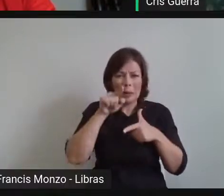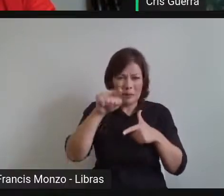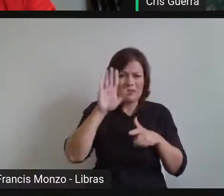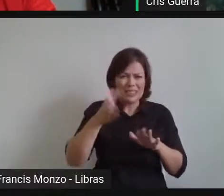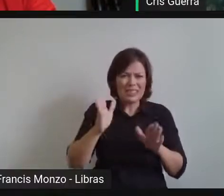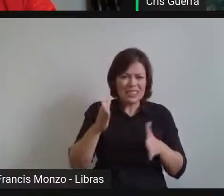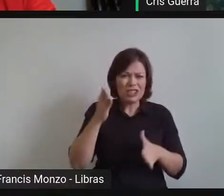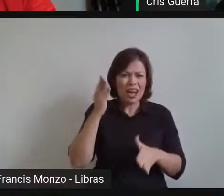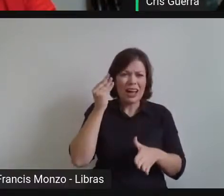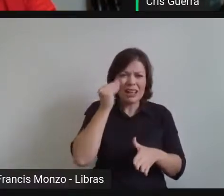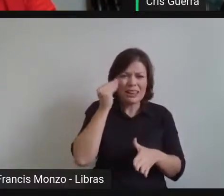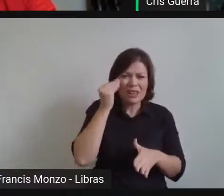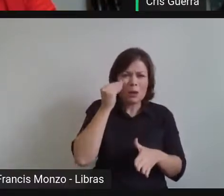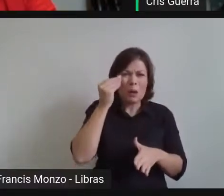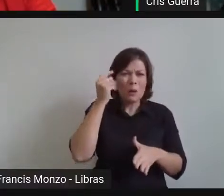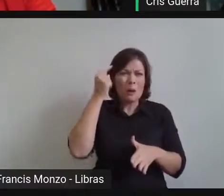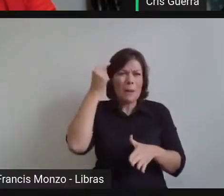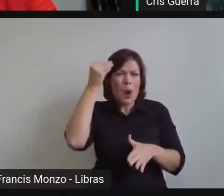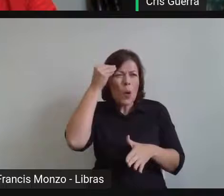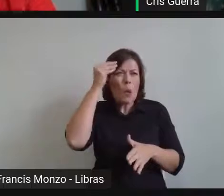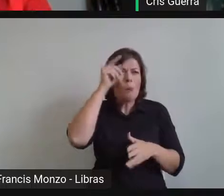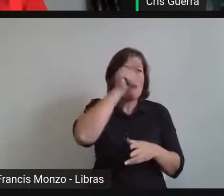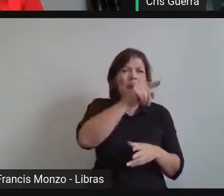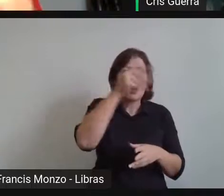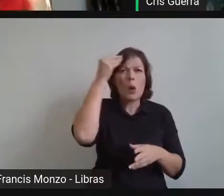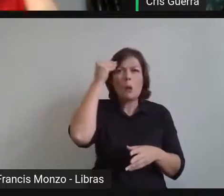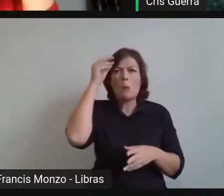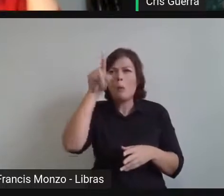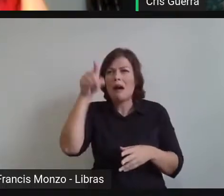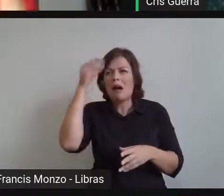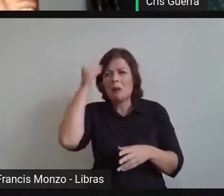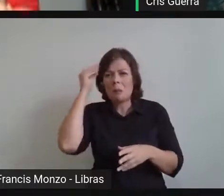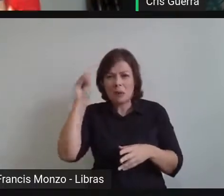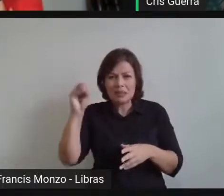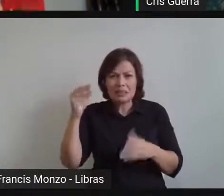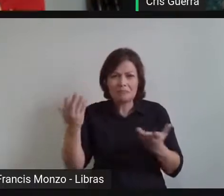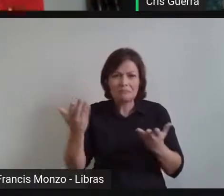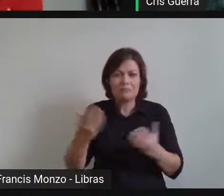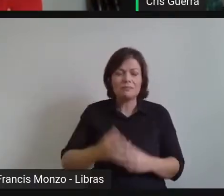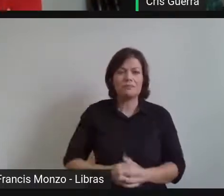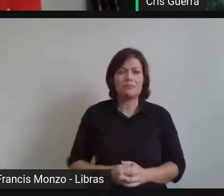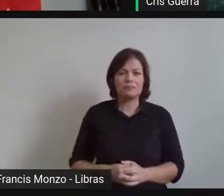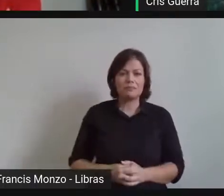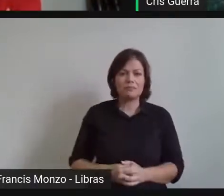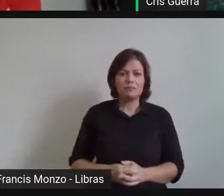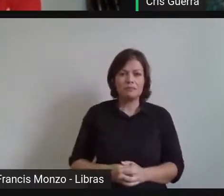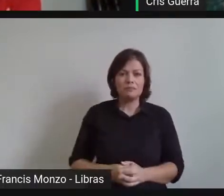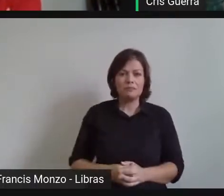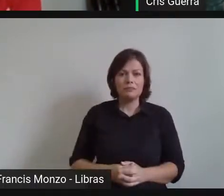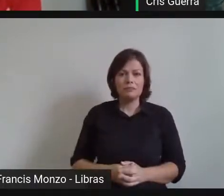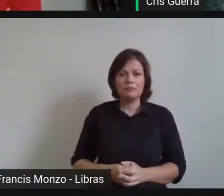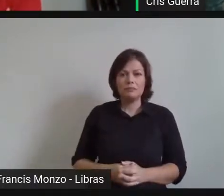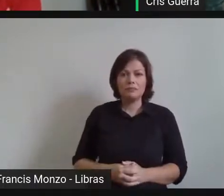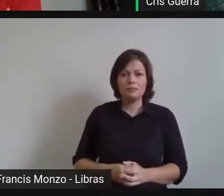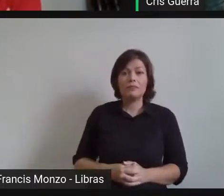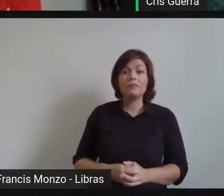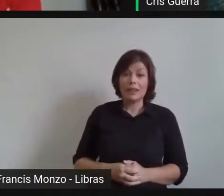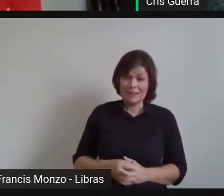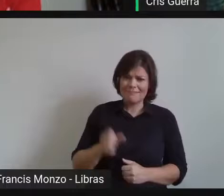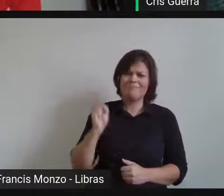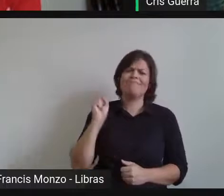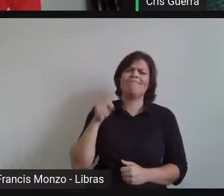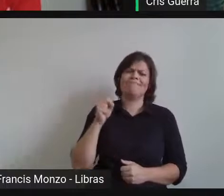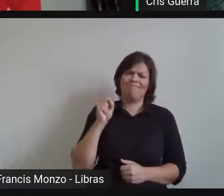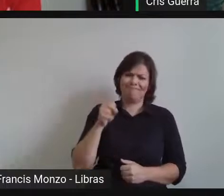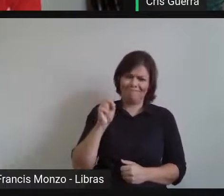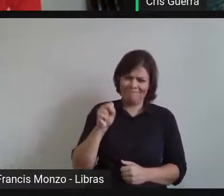já. Eu acho que assim, eu já me vi muito na situação de vítima, sabe? Assim,